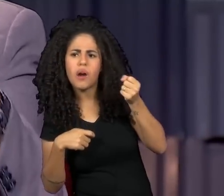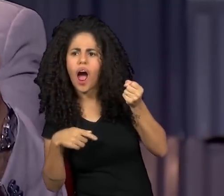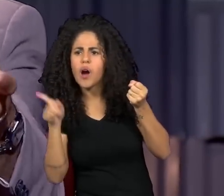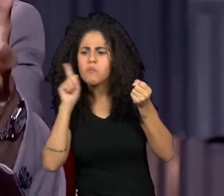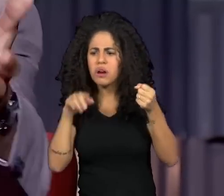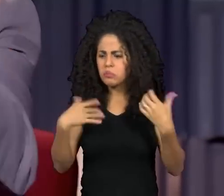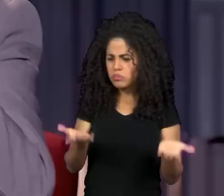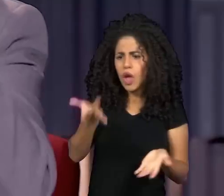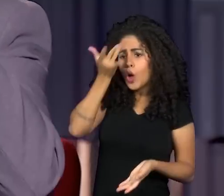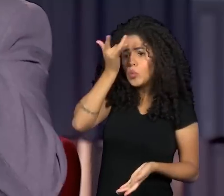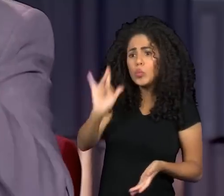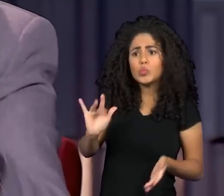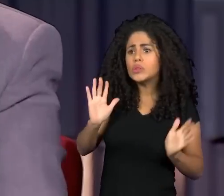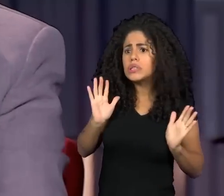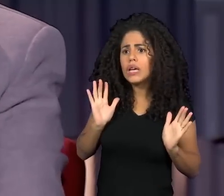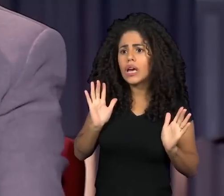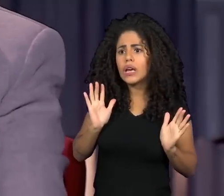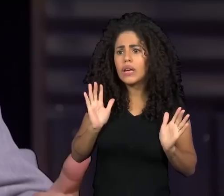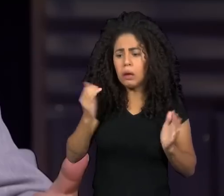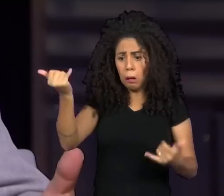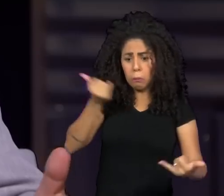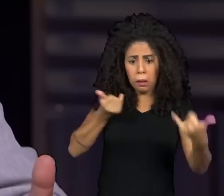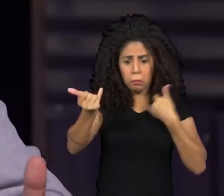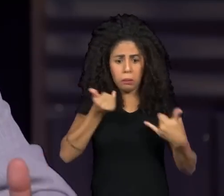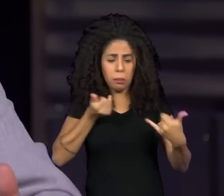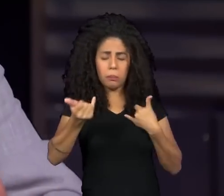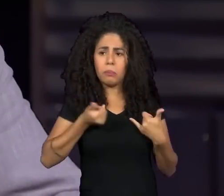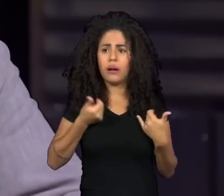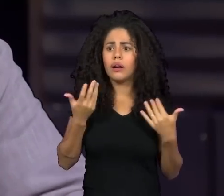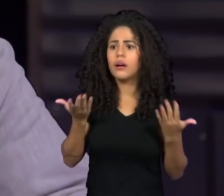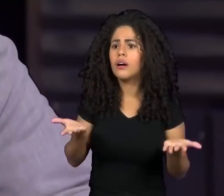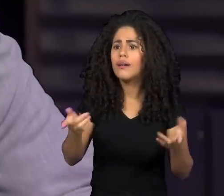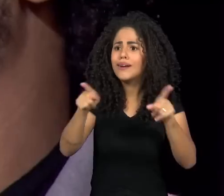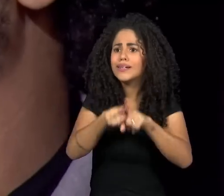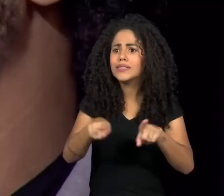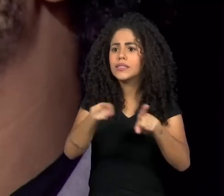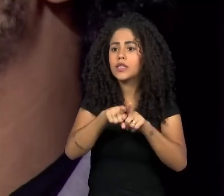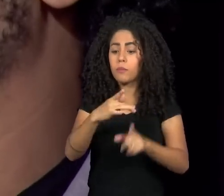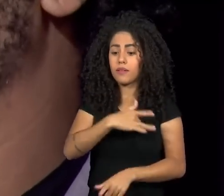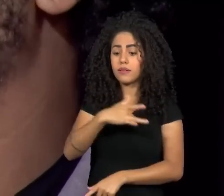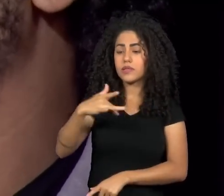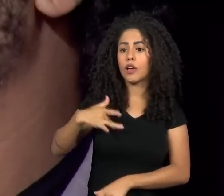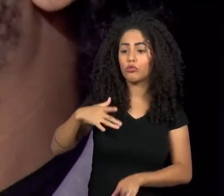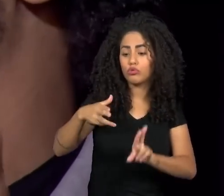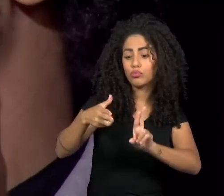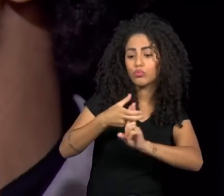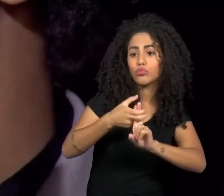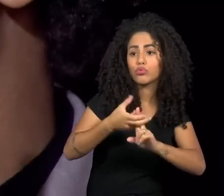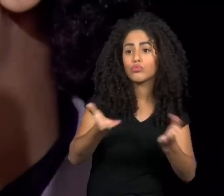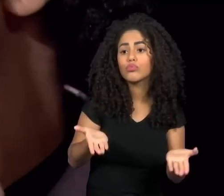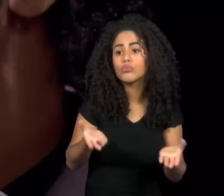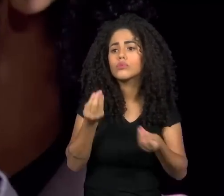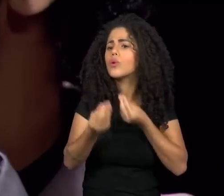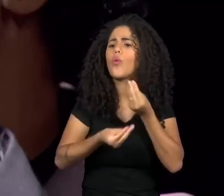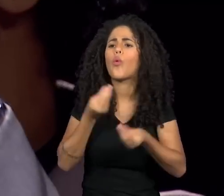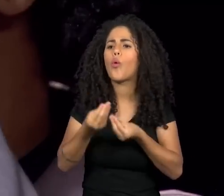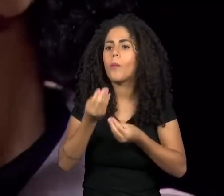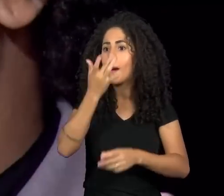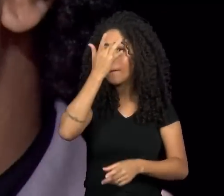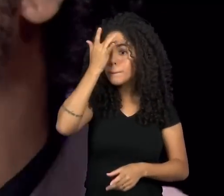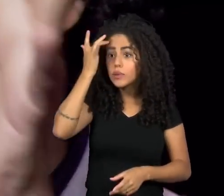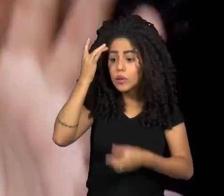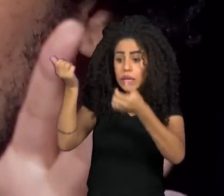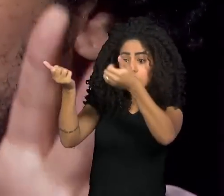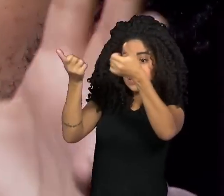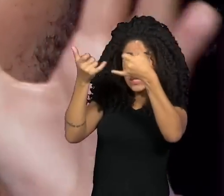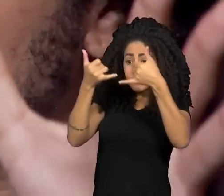questões que vieram na minha caixa dos peitos, entendeu? A saúde pública, a forma como a polícia me tratava. Sim. Aí precisou alguém vir me dizer, me botar